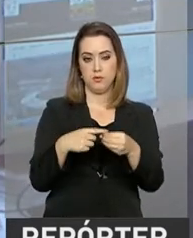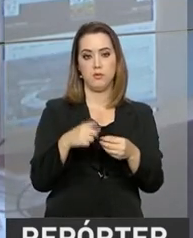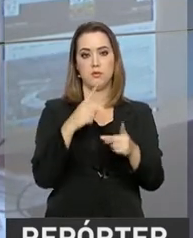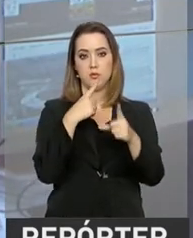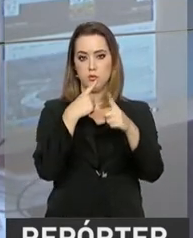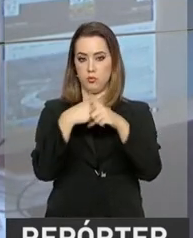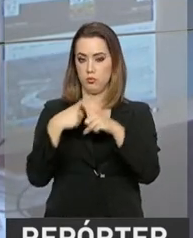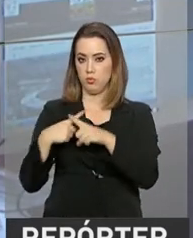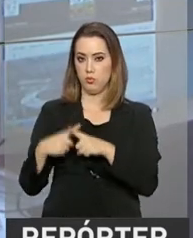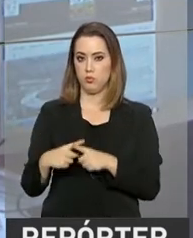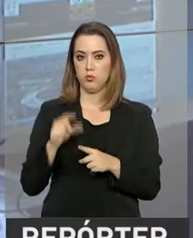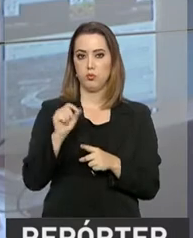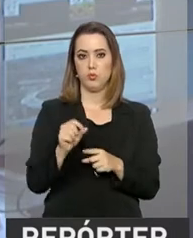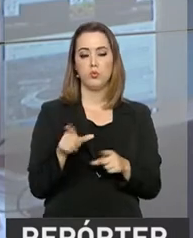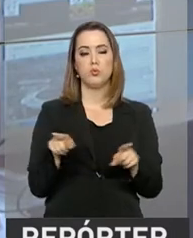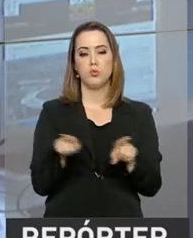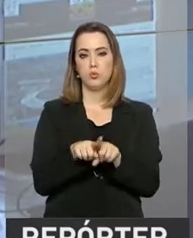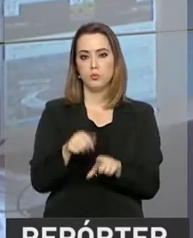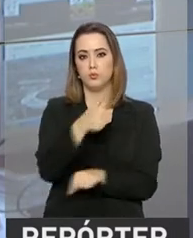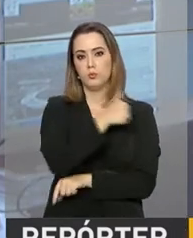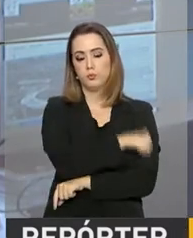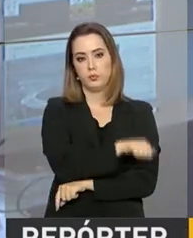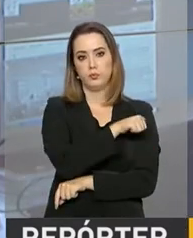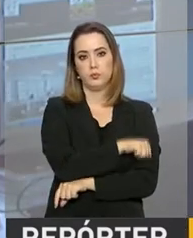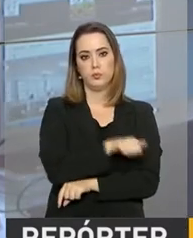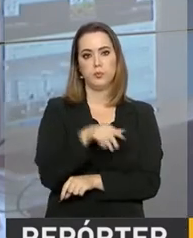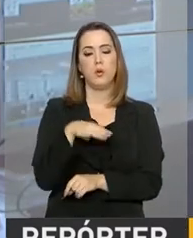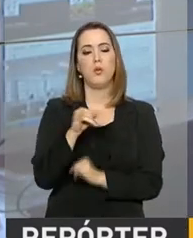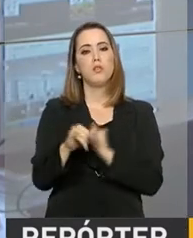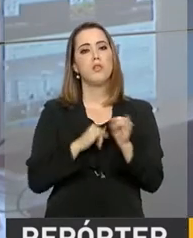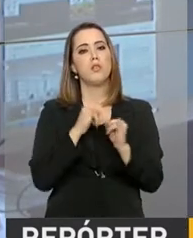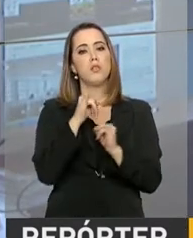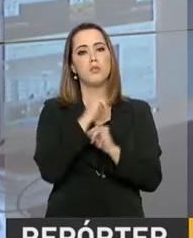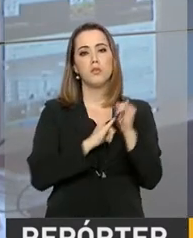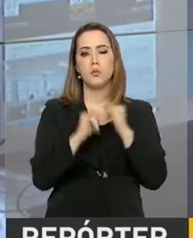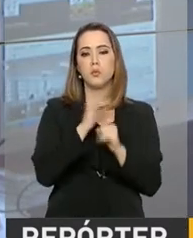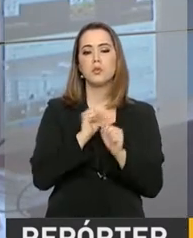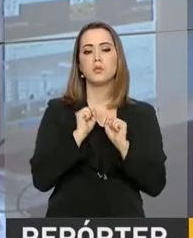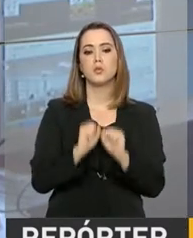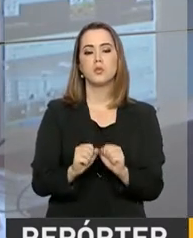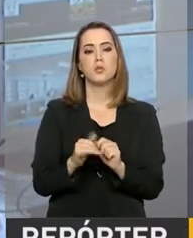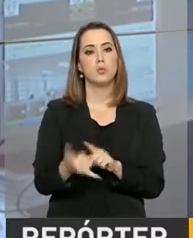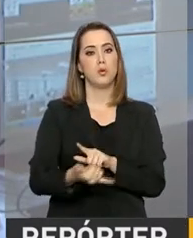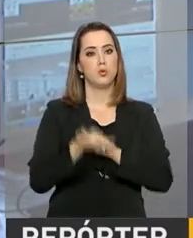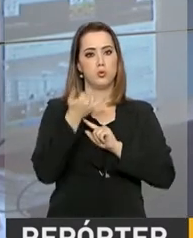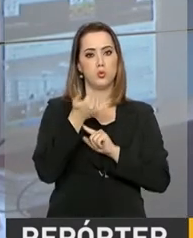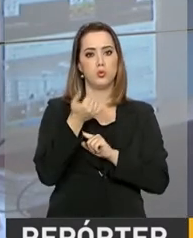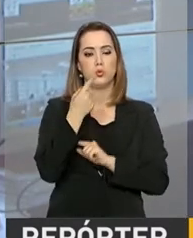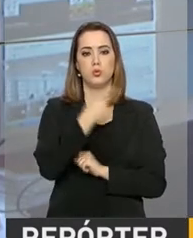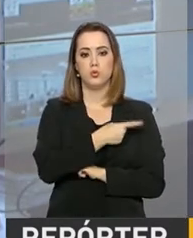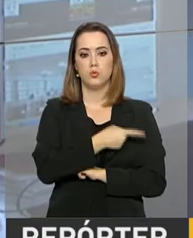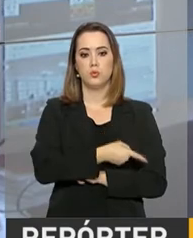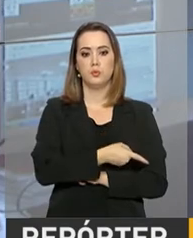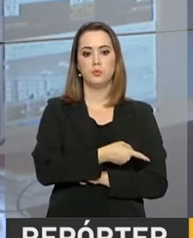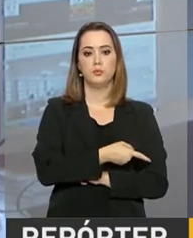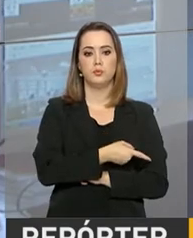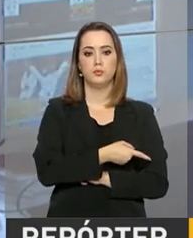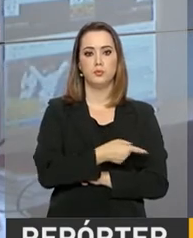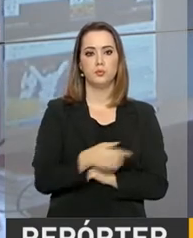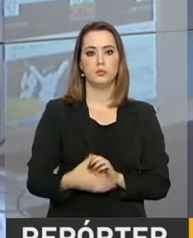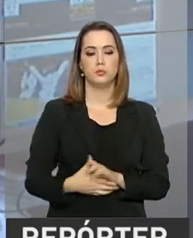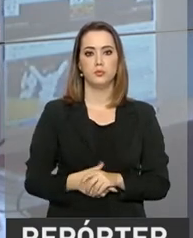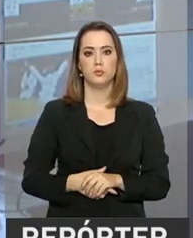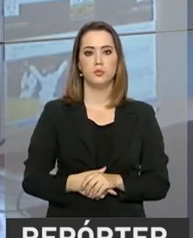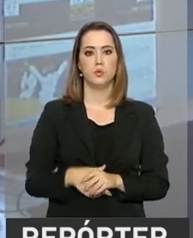da cidade onde tiveram partidas de futebol para as informações basta ligar para o número 3 mil e 4 2016